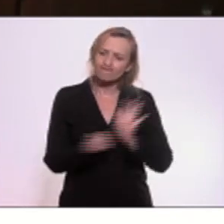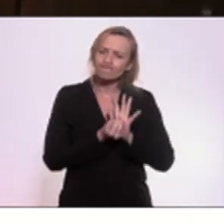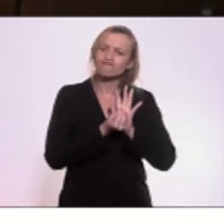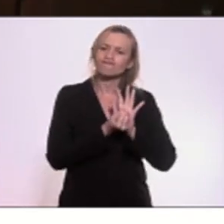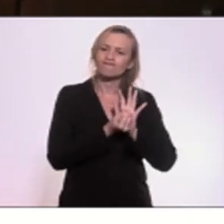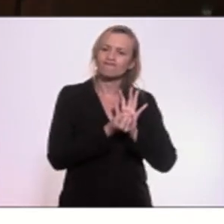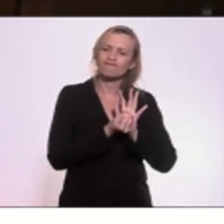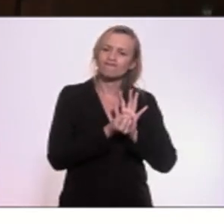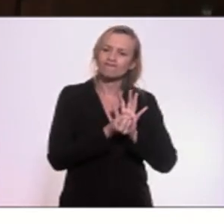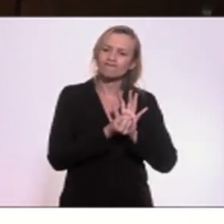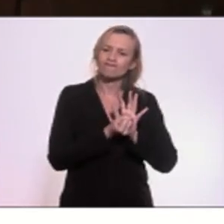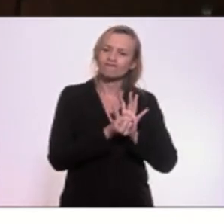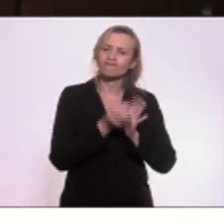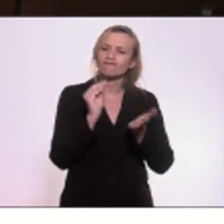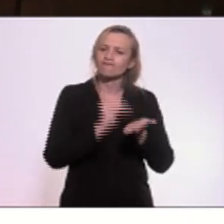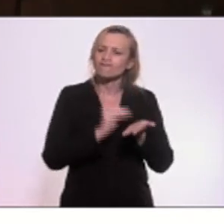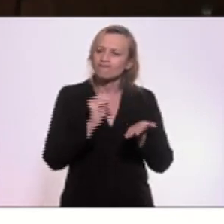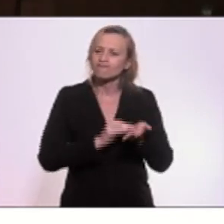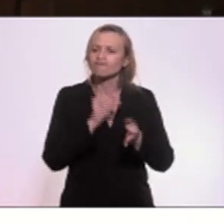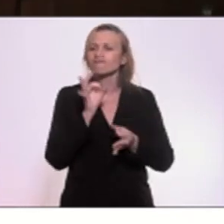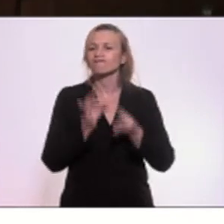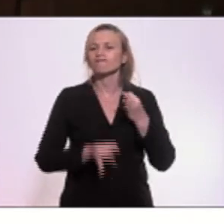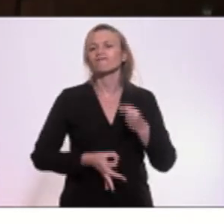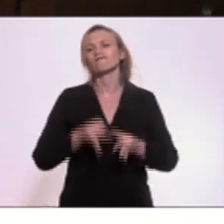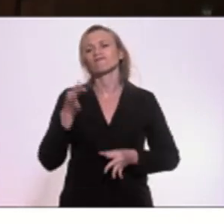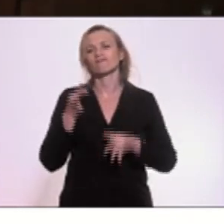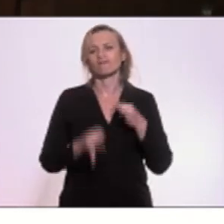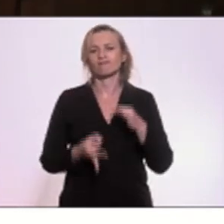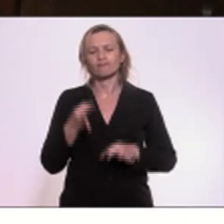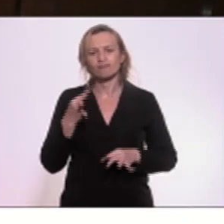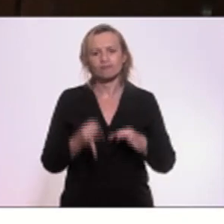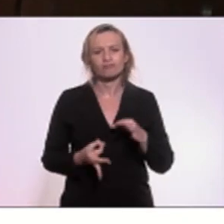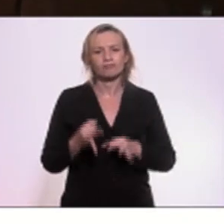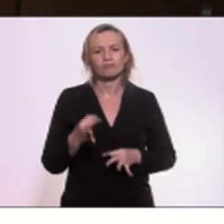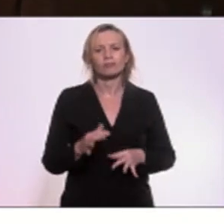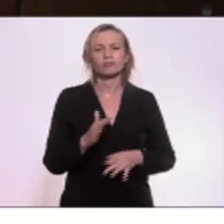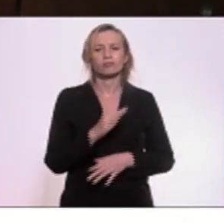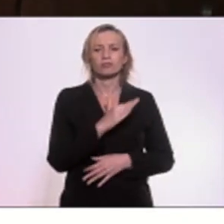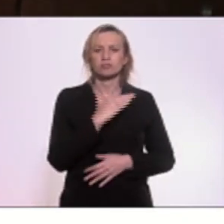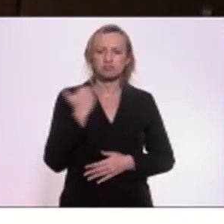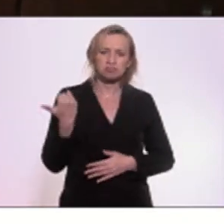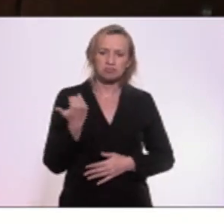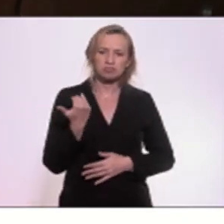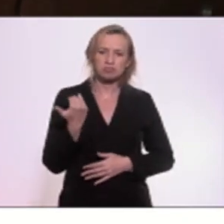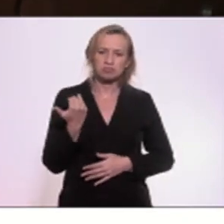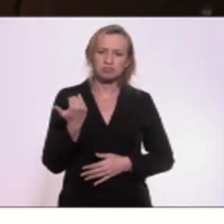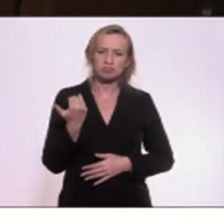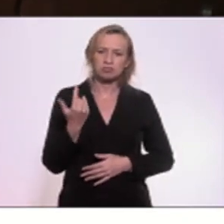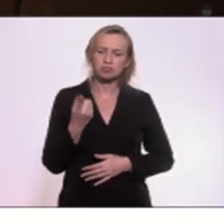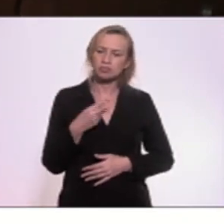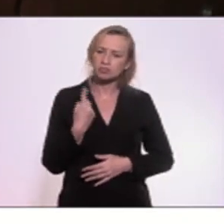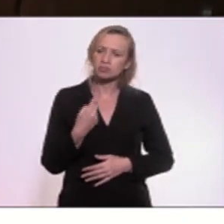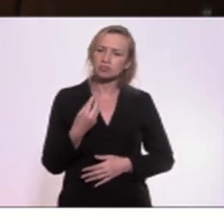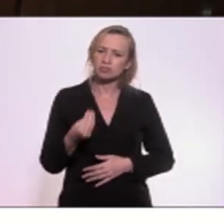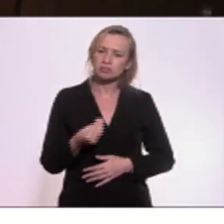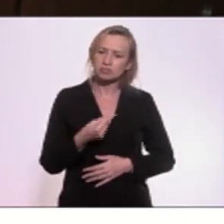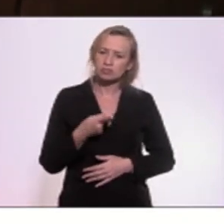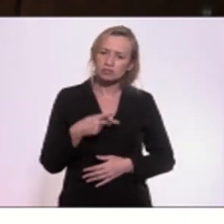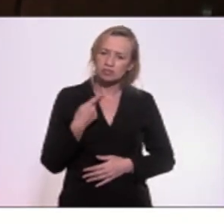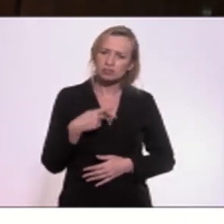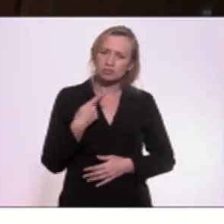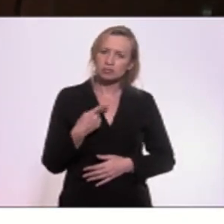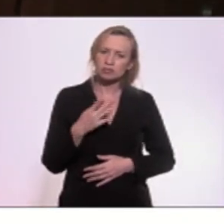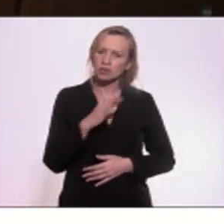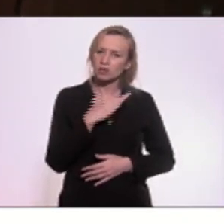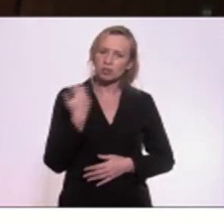da incerteza, da impunidade, quando a morte de que estamos tratando é